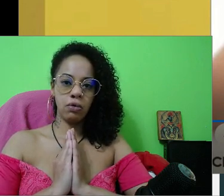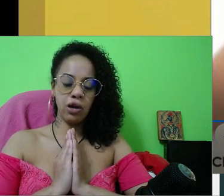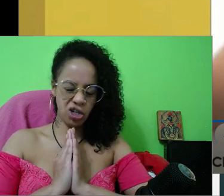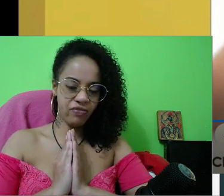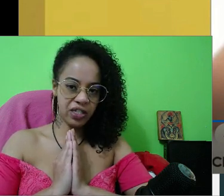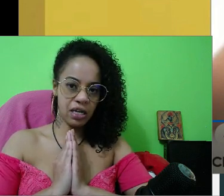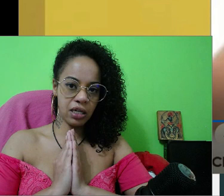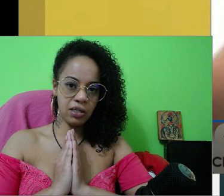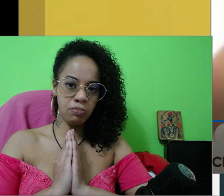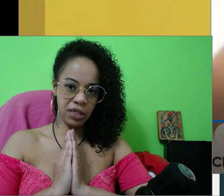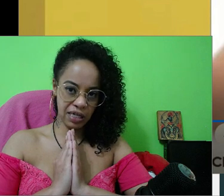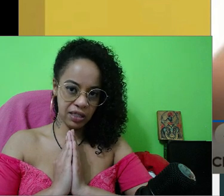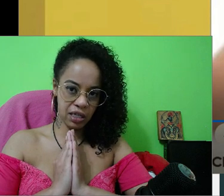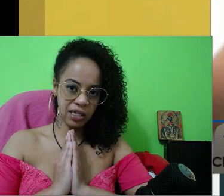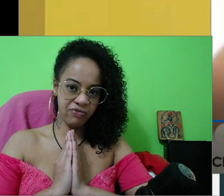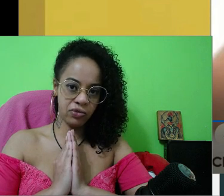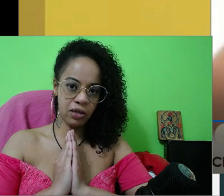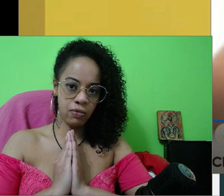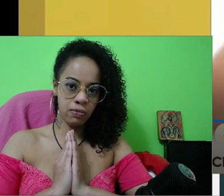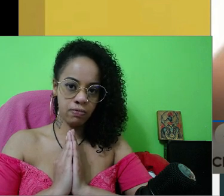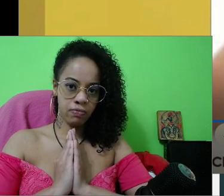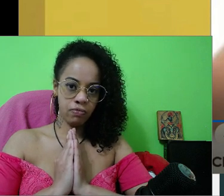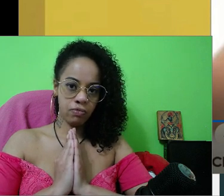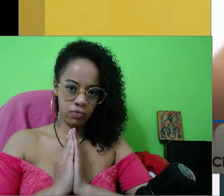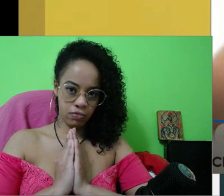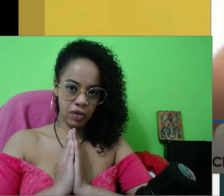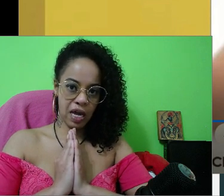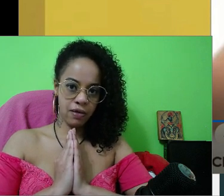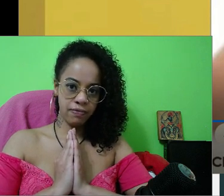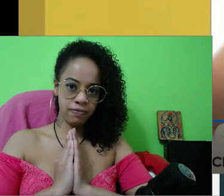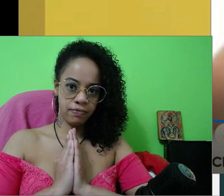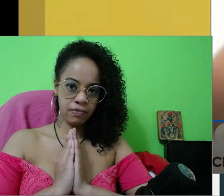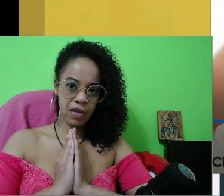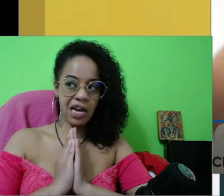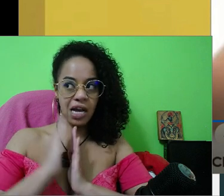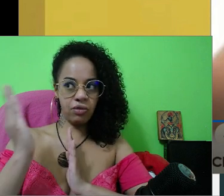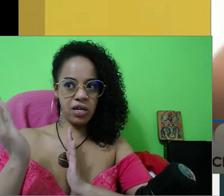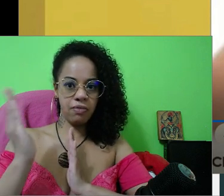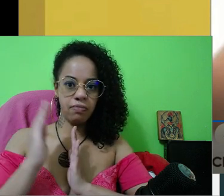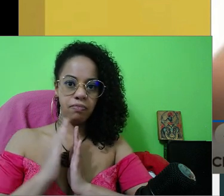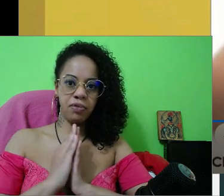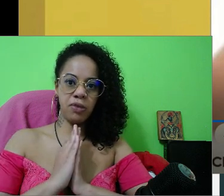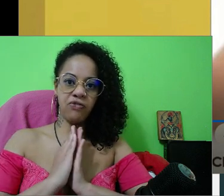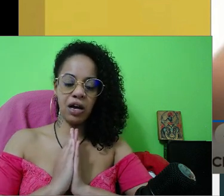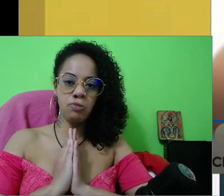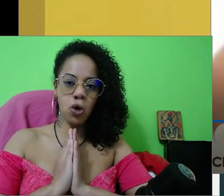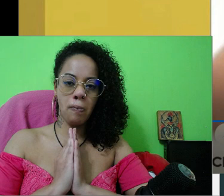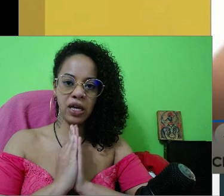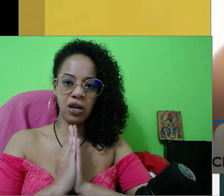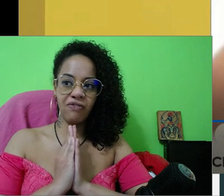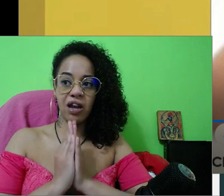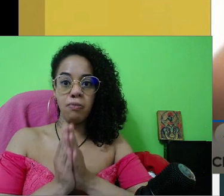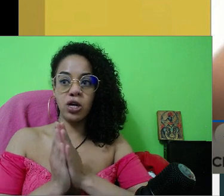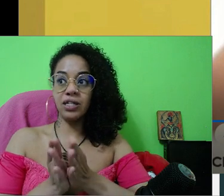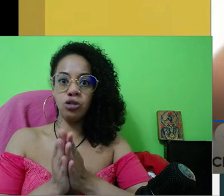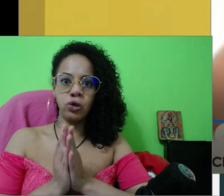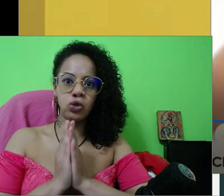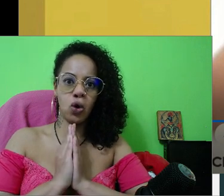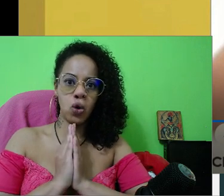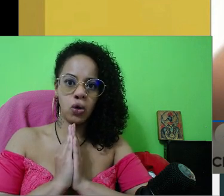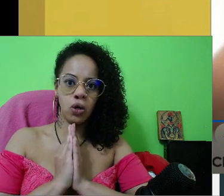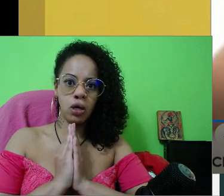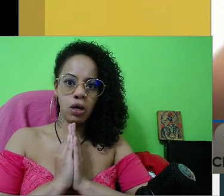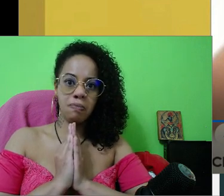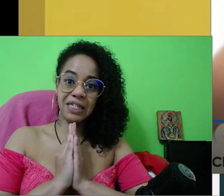eu te avisaria se eu precisasse dessa função né aliás eu ia primeiro falar com meu companheiro ia falar amor